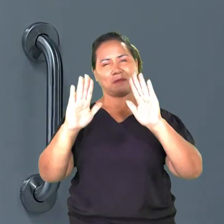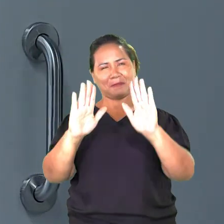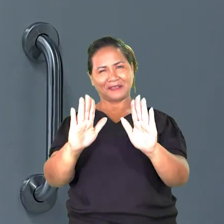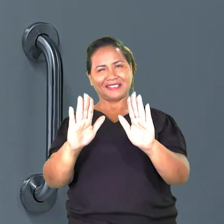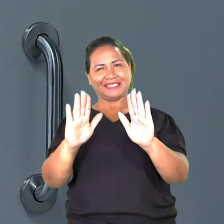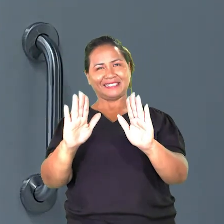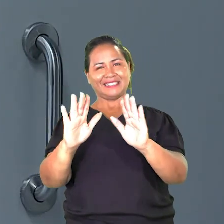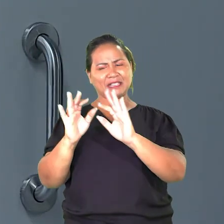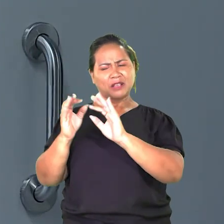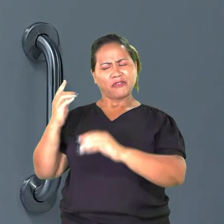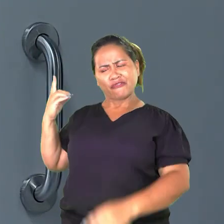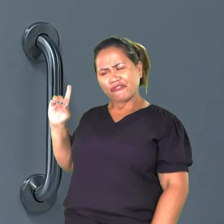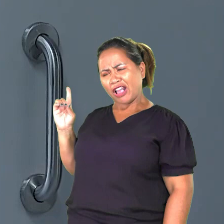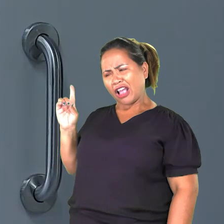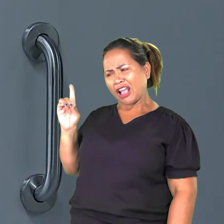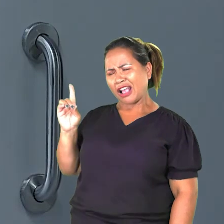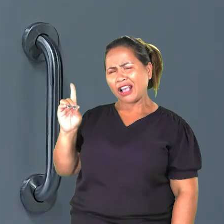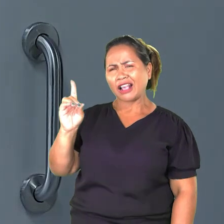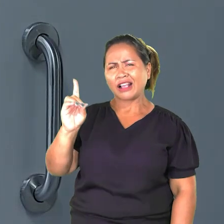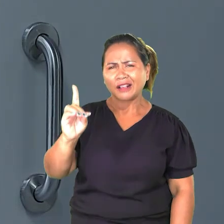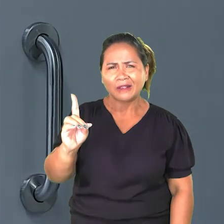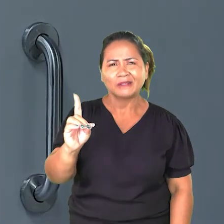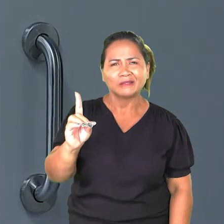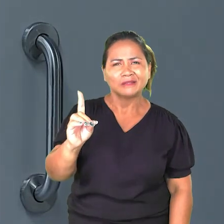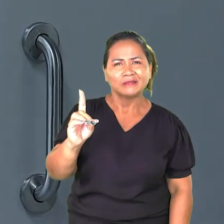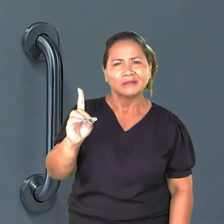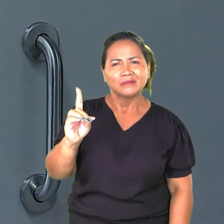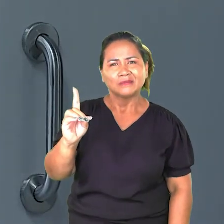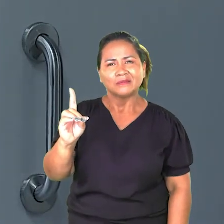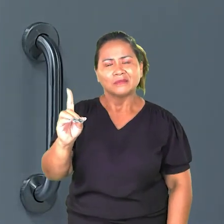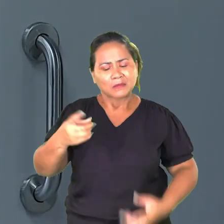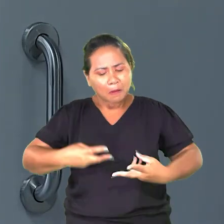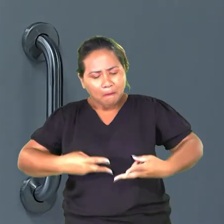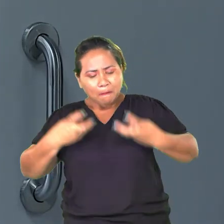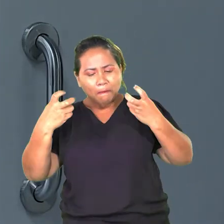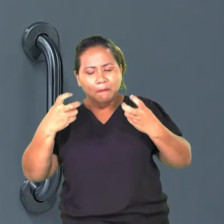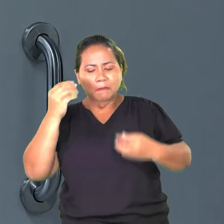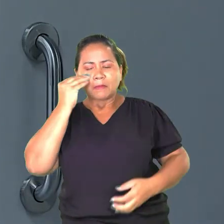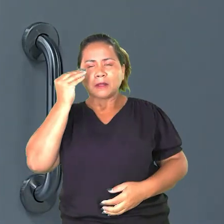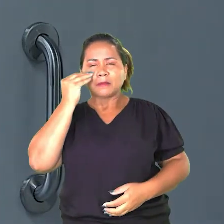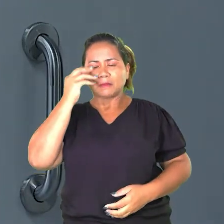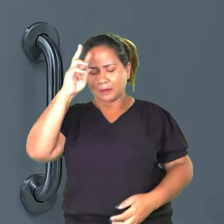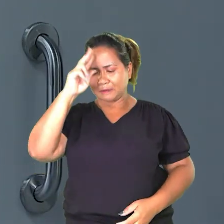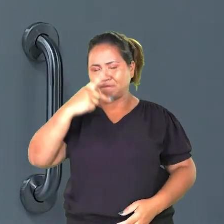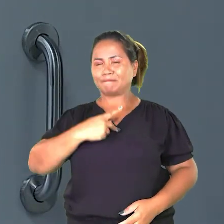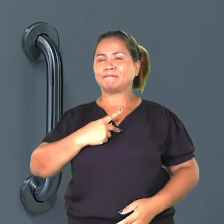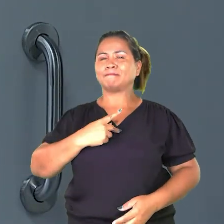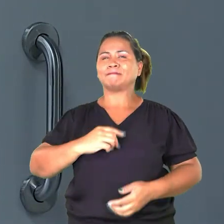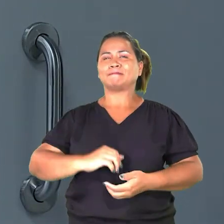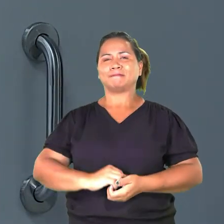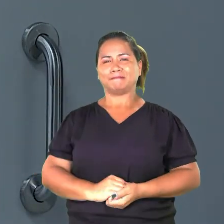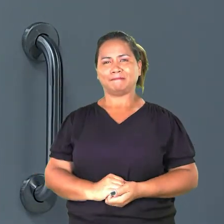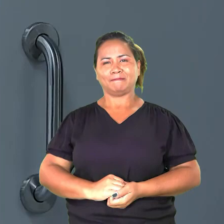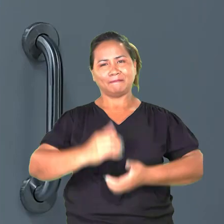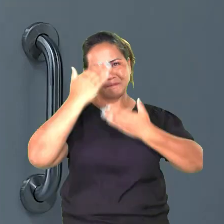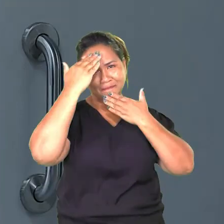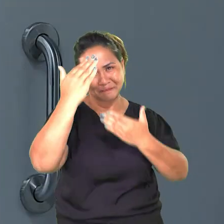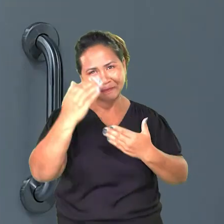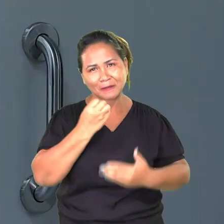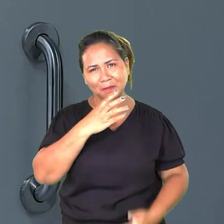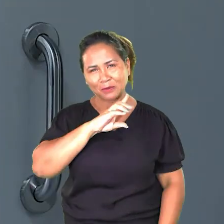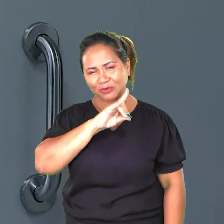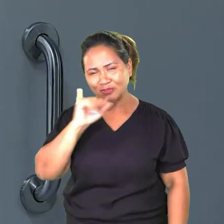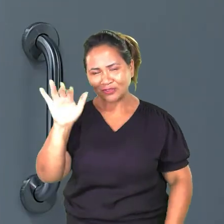longe a contornar a esmo o cabo das tormentas de mim mesmo. Muito